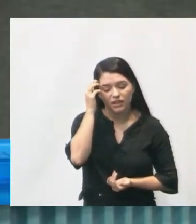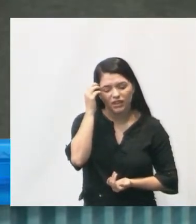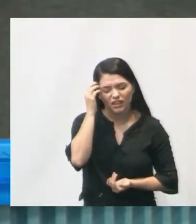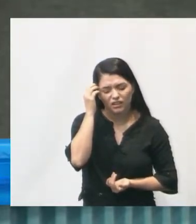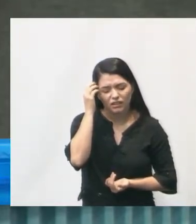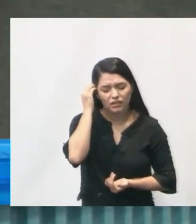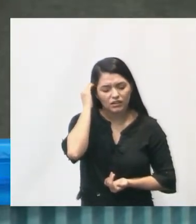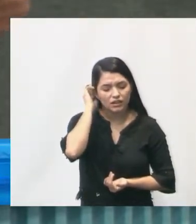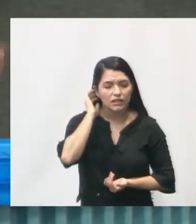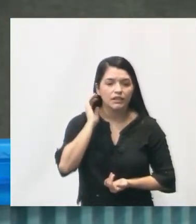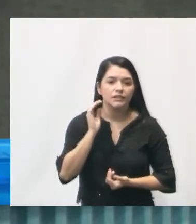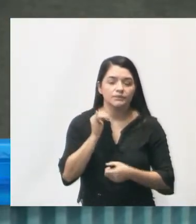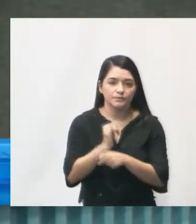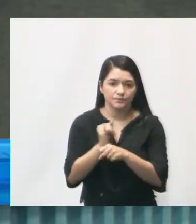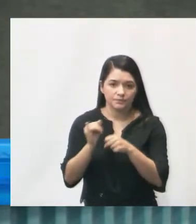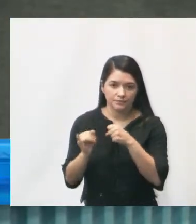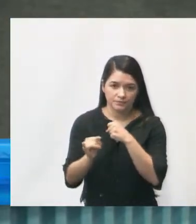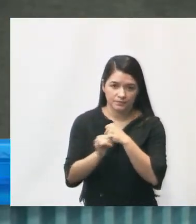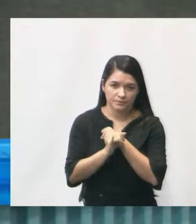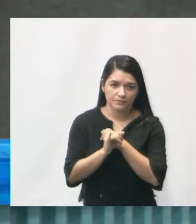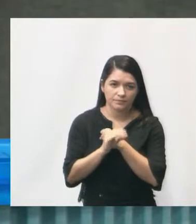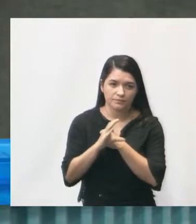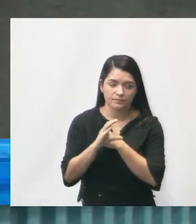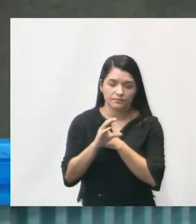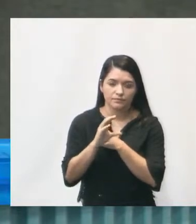Falaram da Ilha das Caieiras.